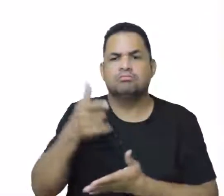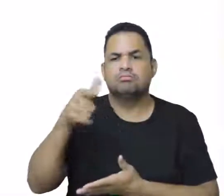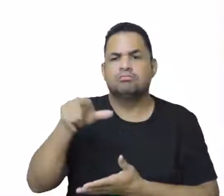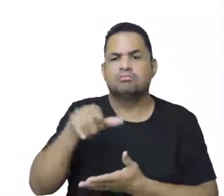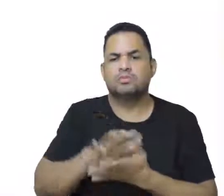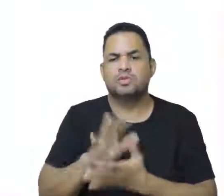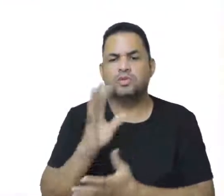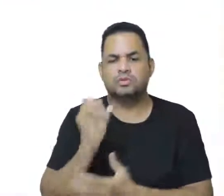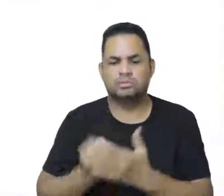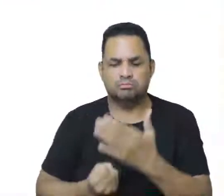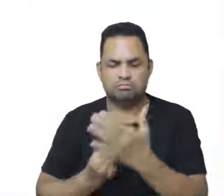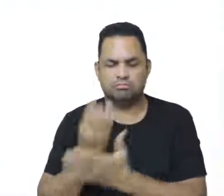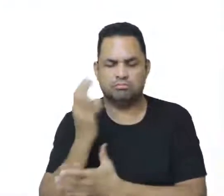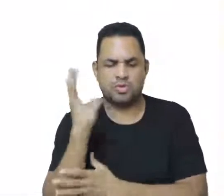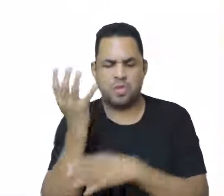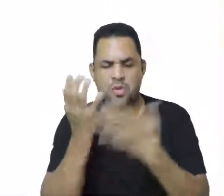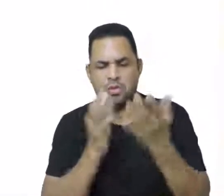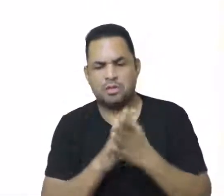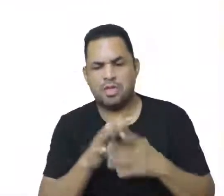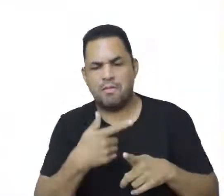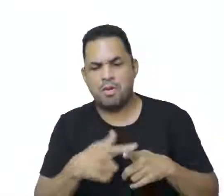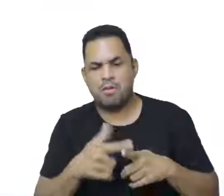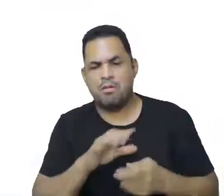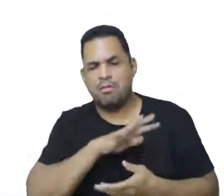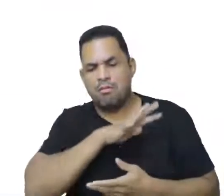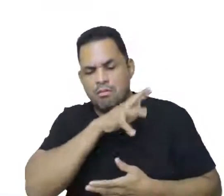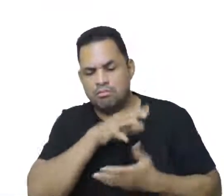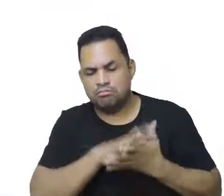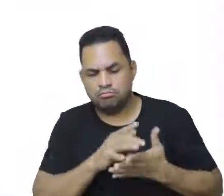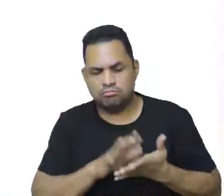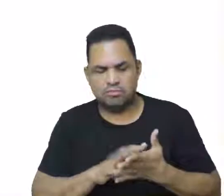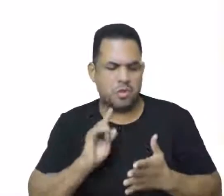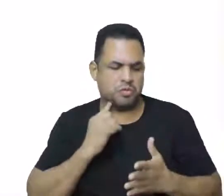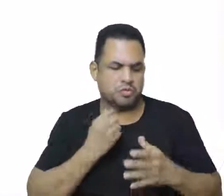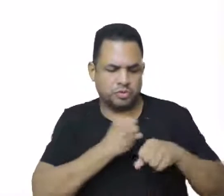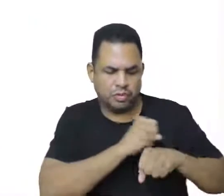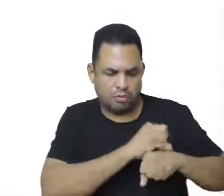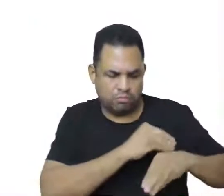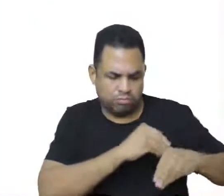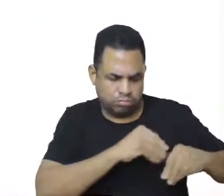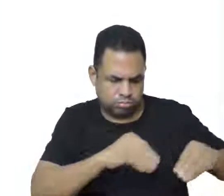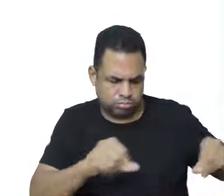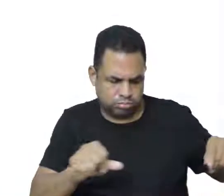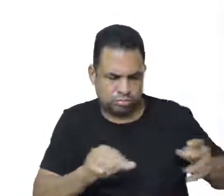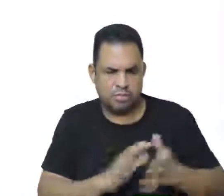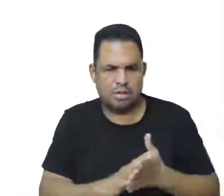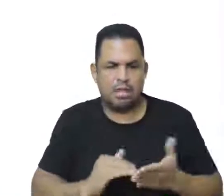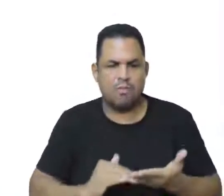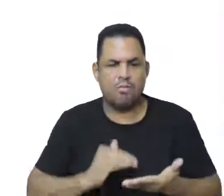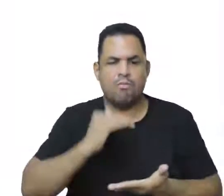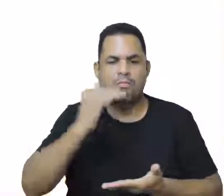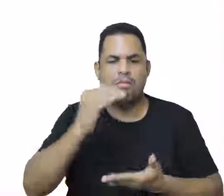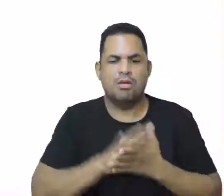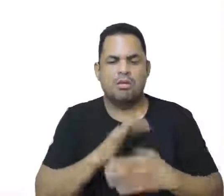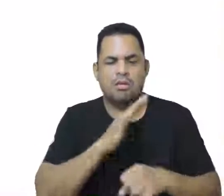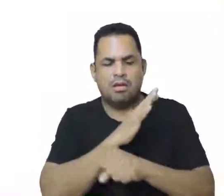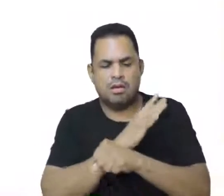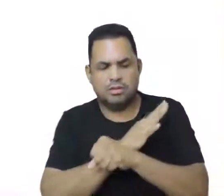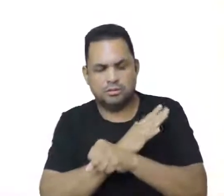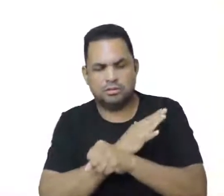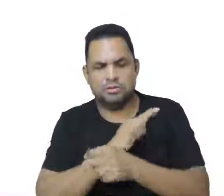de vegetação, prejudica a vida animal, contamina o lençol freático, eleva a acidez do solo, corrói